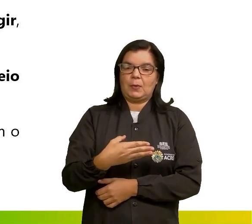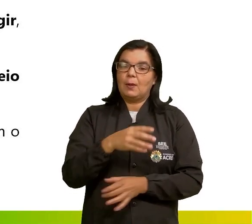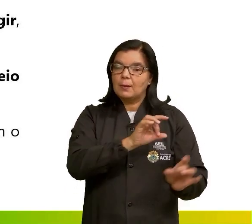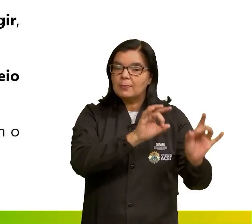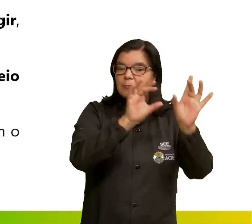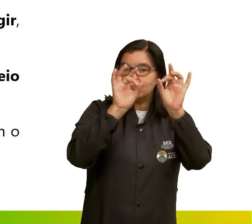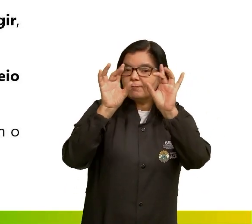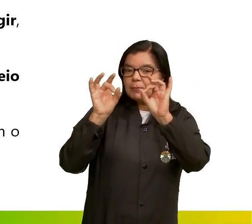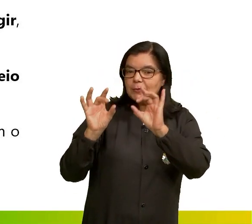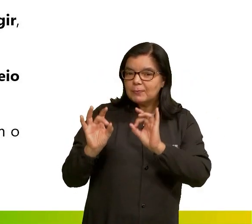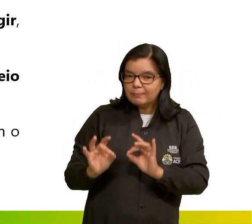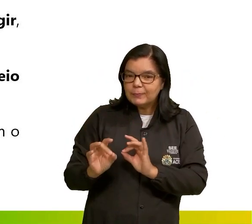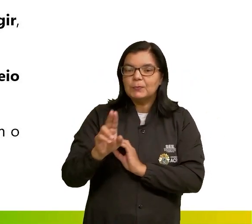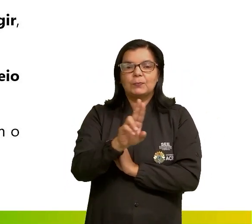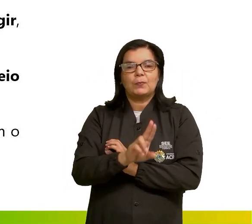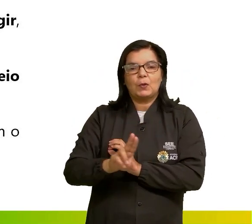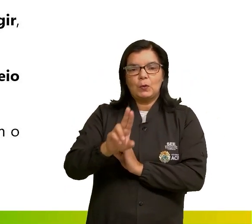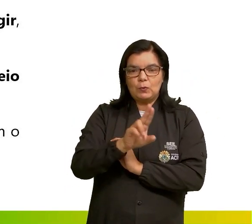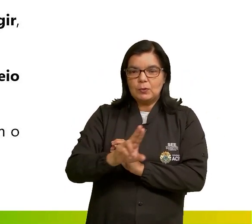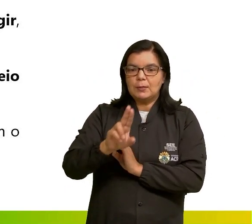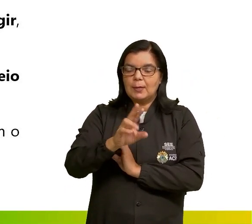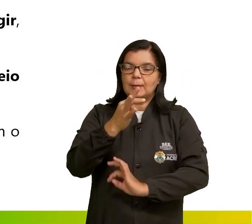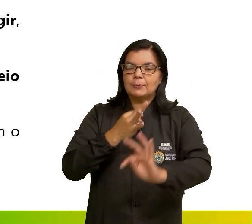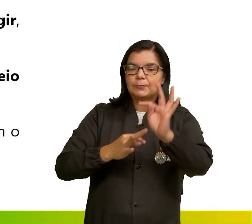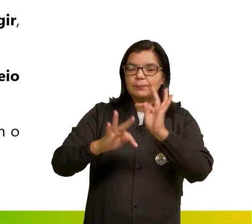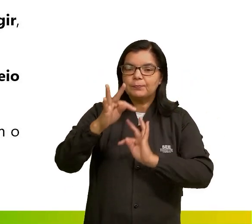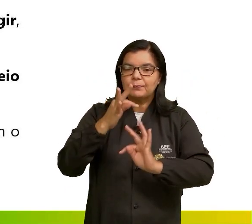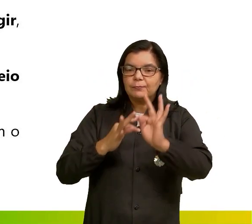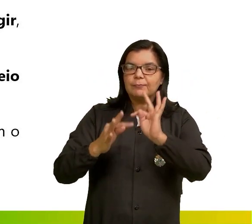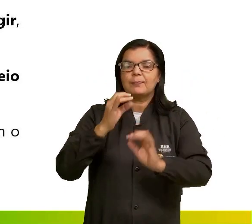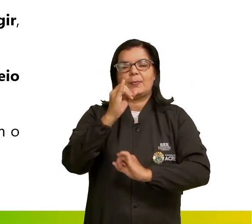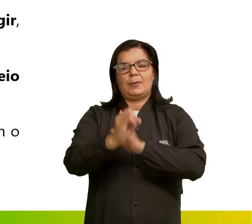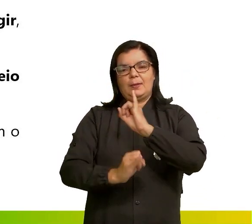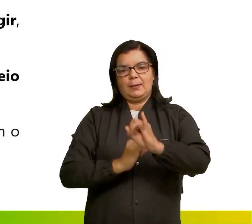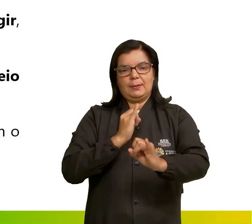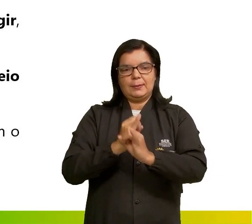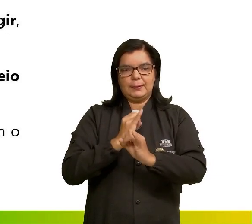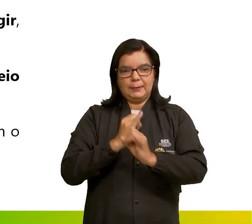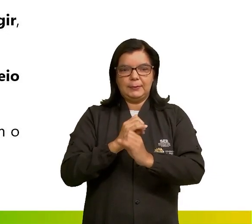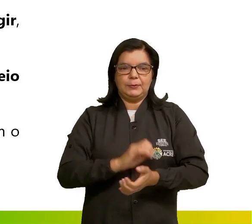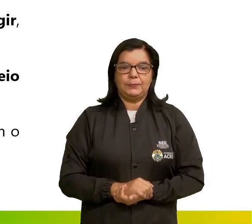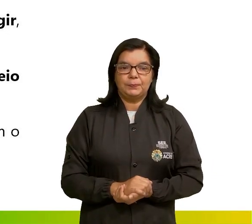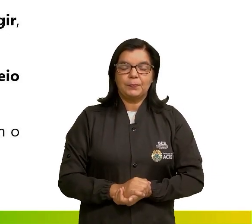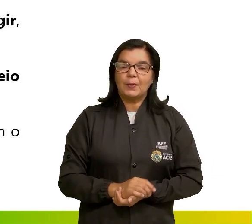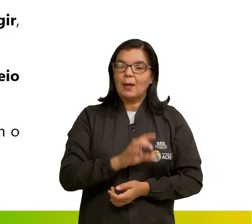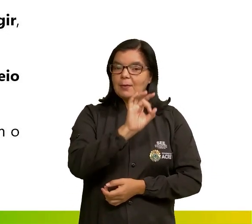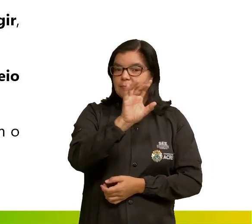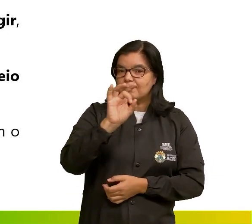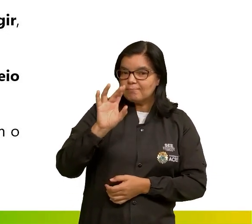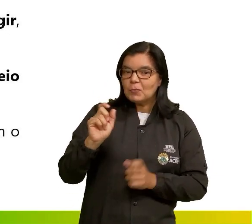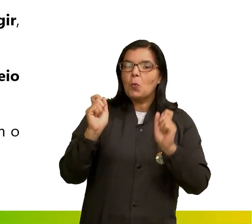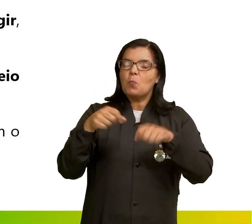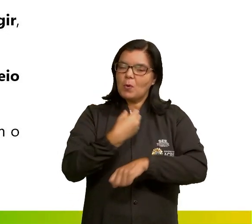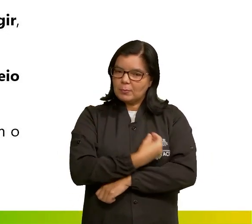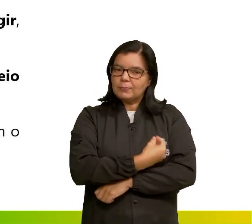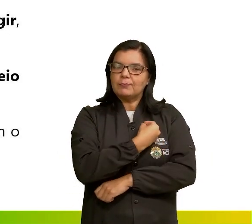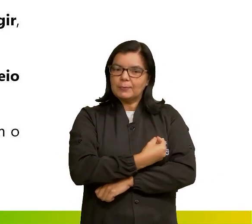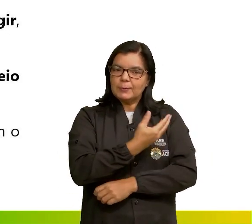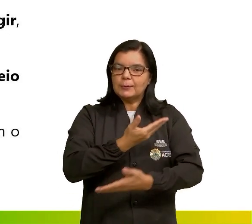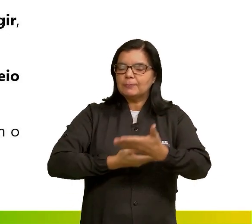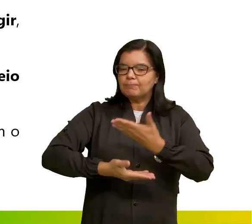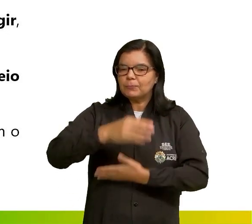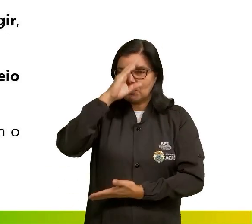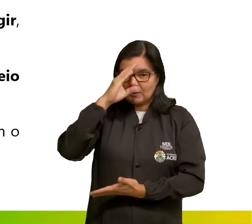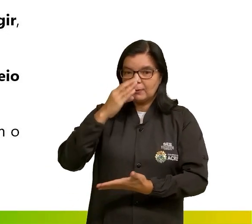agir, especialmente com o uso da tecnologia e da internet. Cada um pode se envolver com aquilo